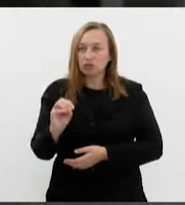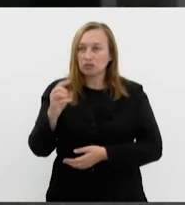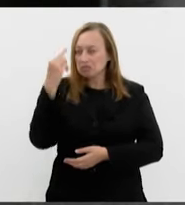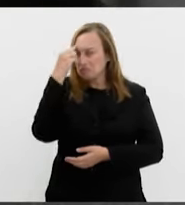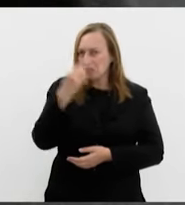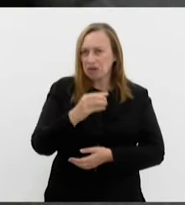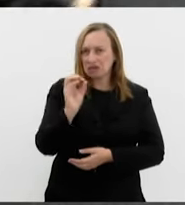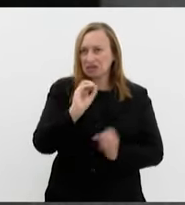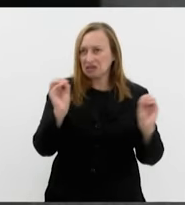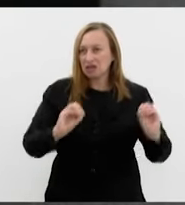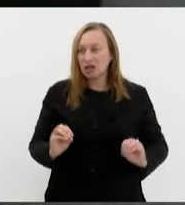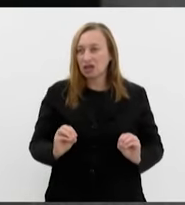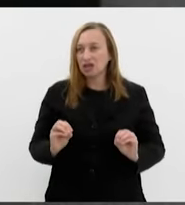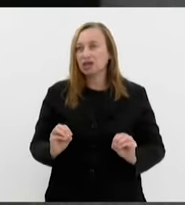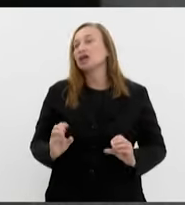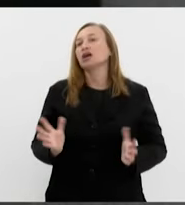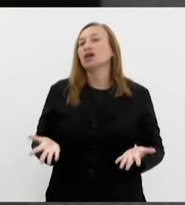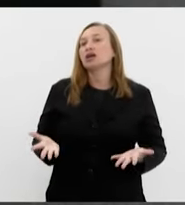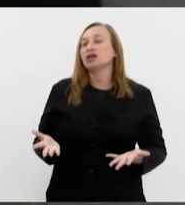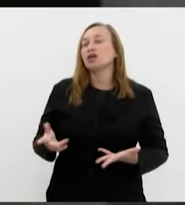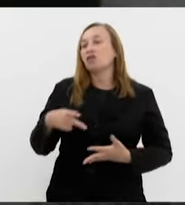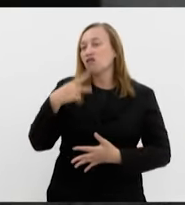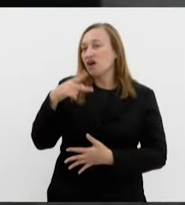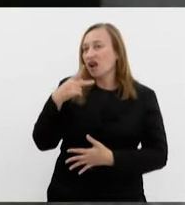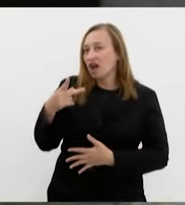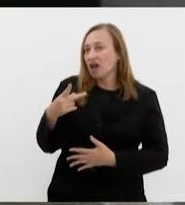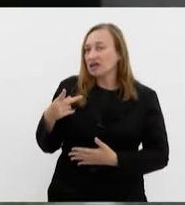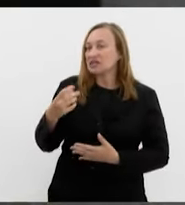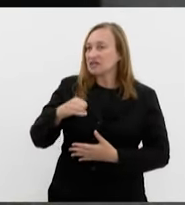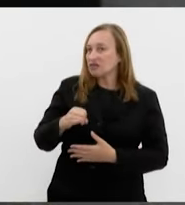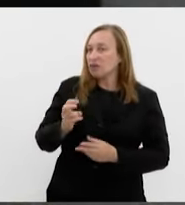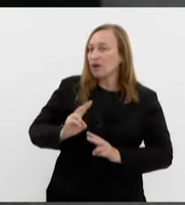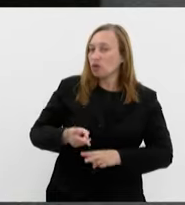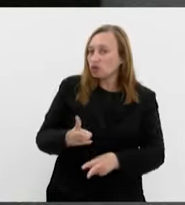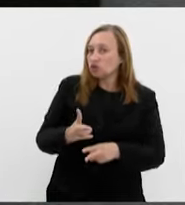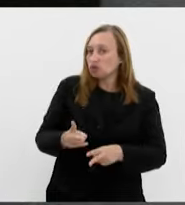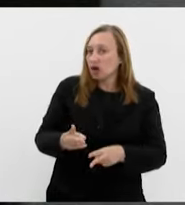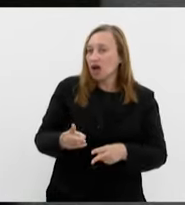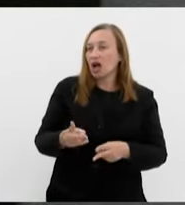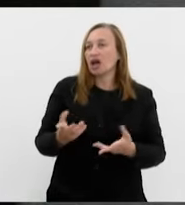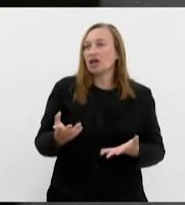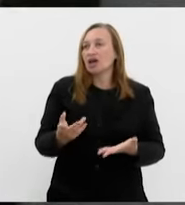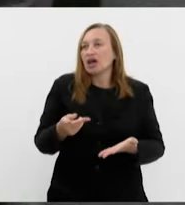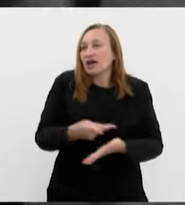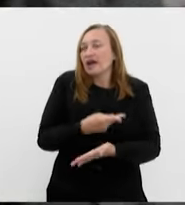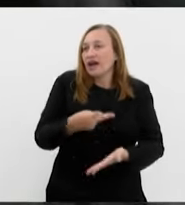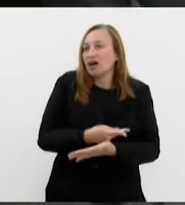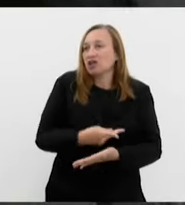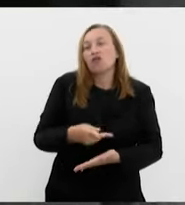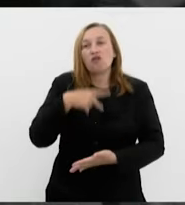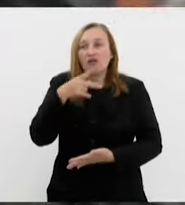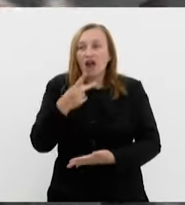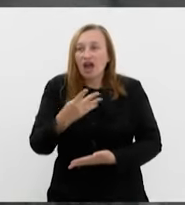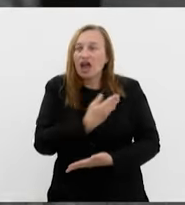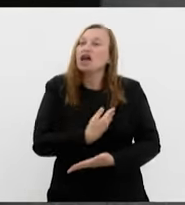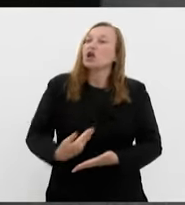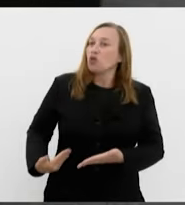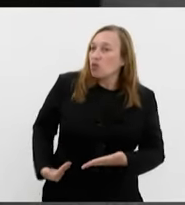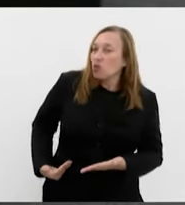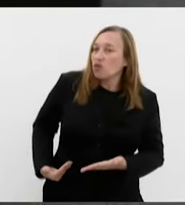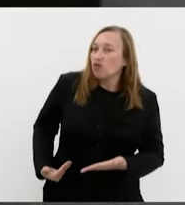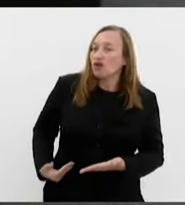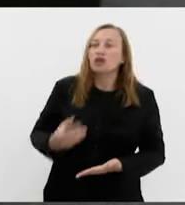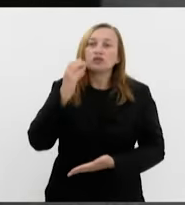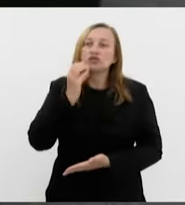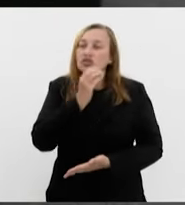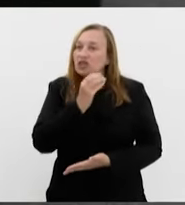chamar o Cláudio Castro de dono do Estado. O grupo político do Cláudio Castro é dono do Estado. O grupo político de